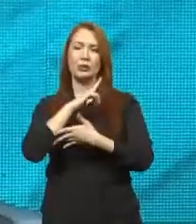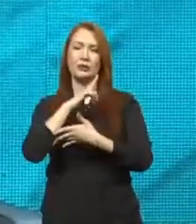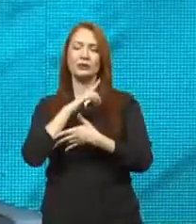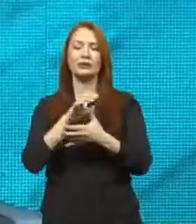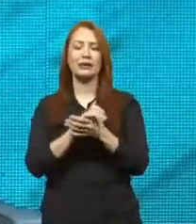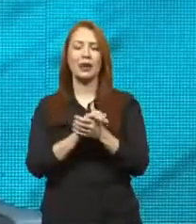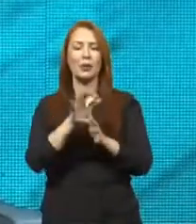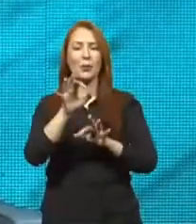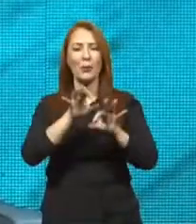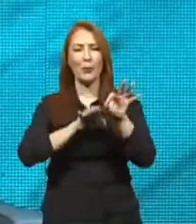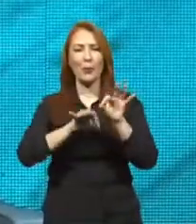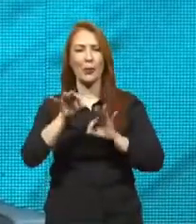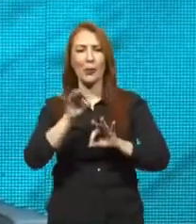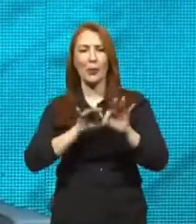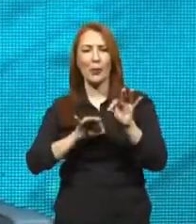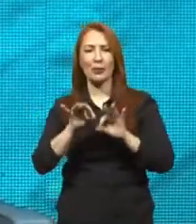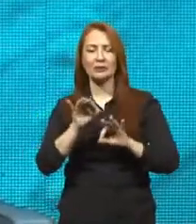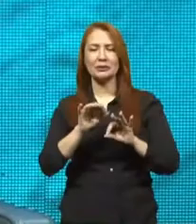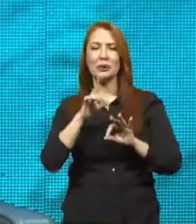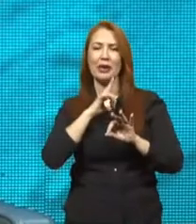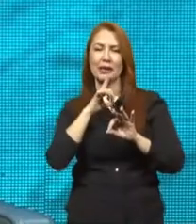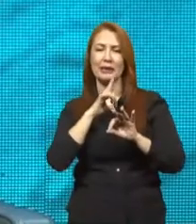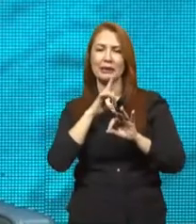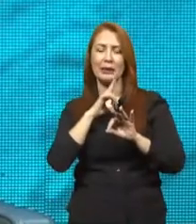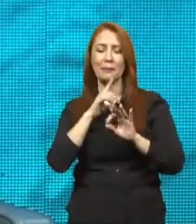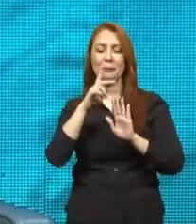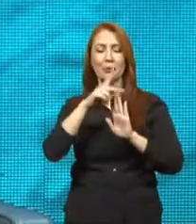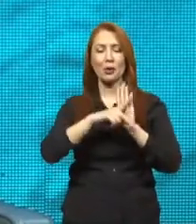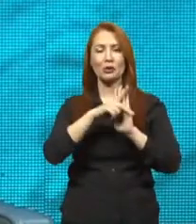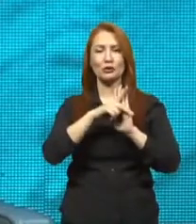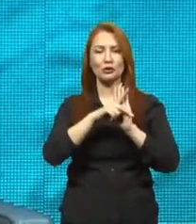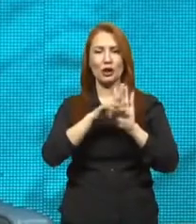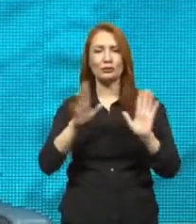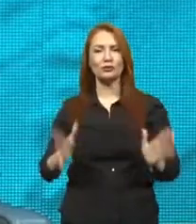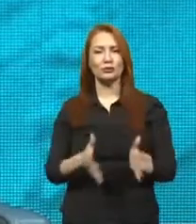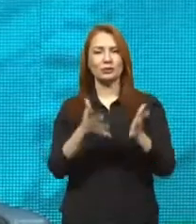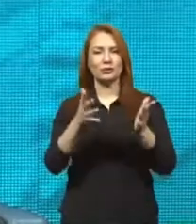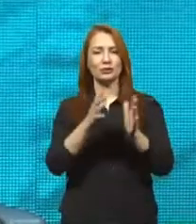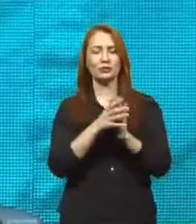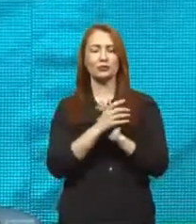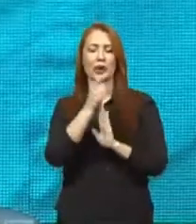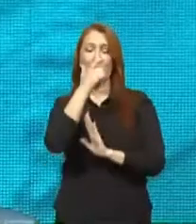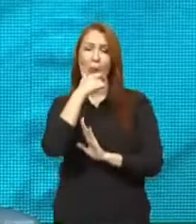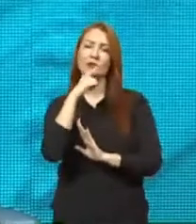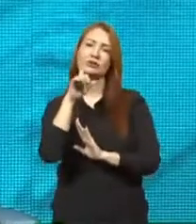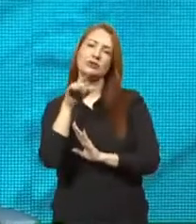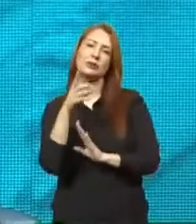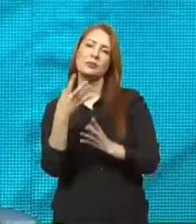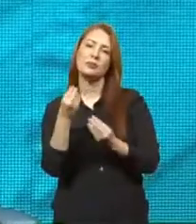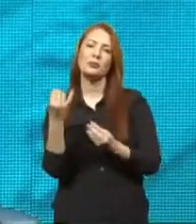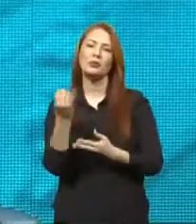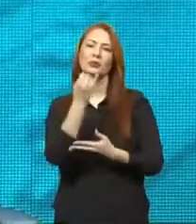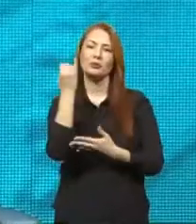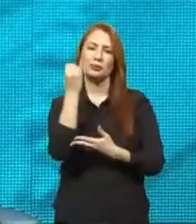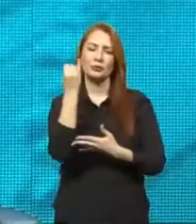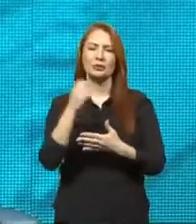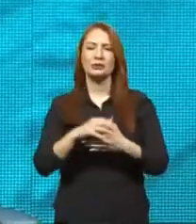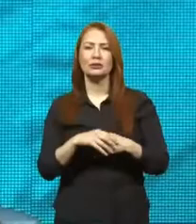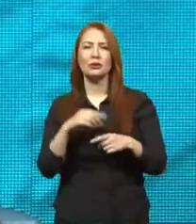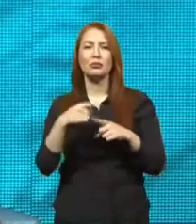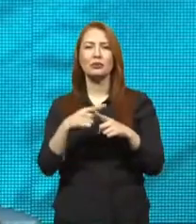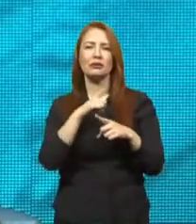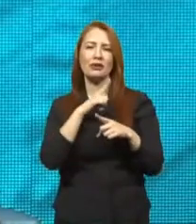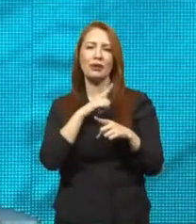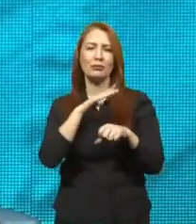enfim, que têm projetos de lei de incentivo, eu acho que isso é uma coisa bem importante a gente falar também, que normalmente tem uma brecha de tempo,